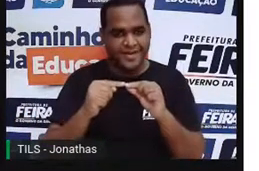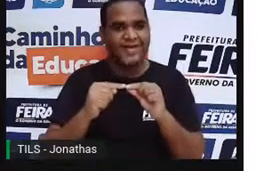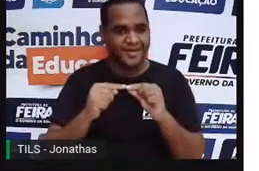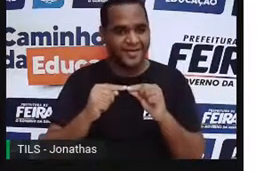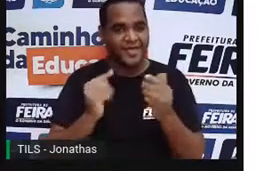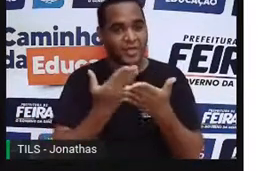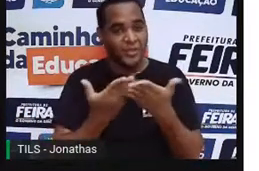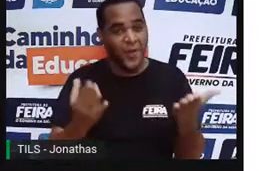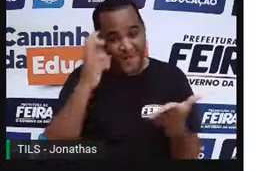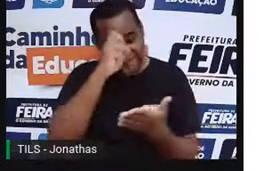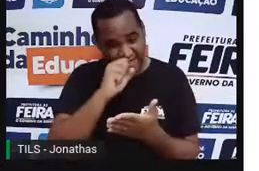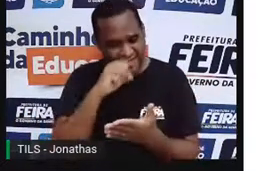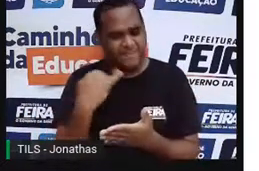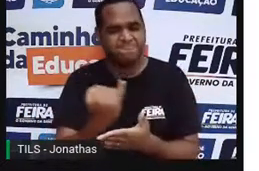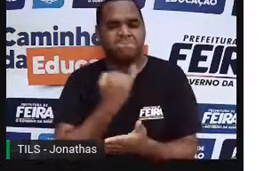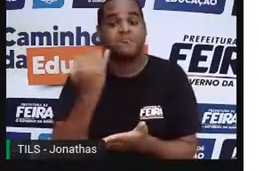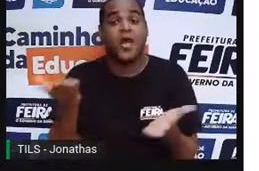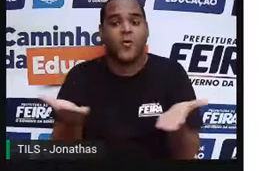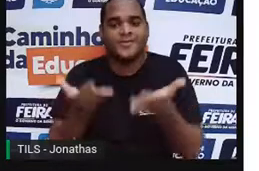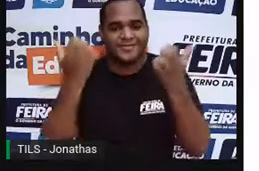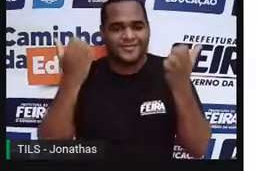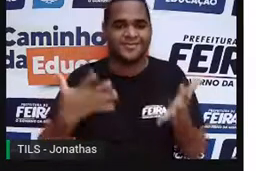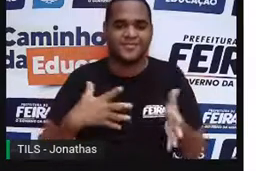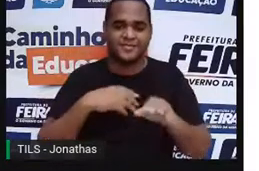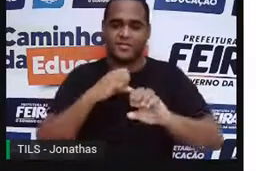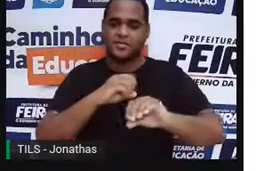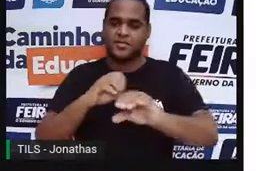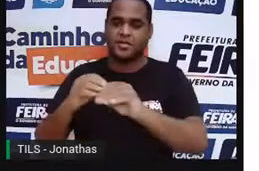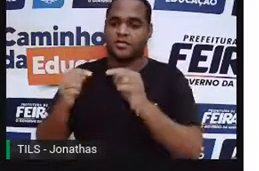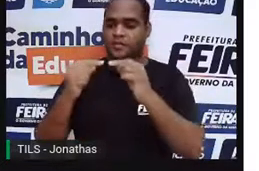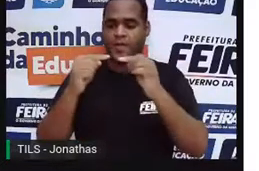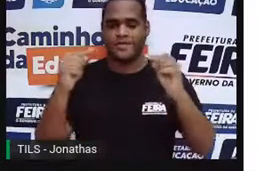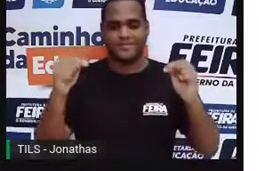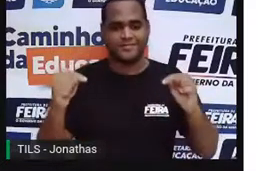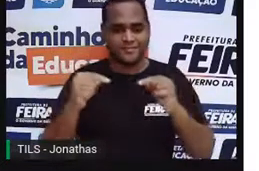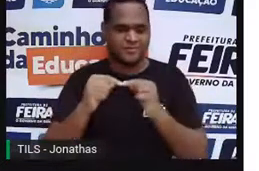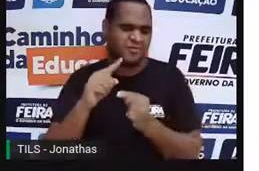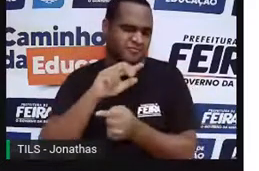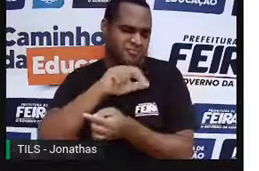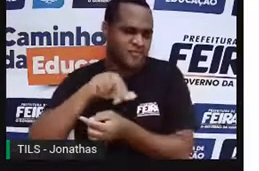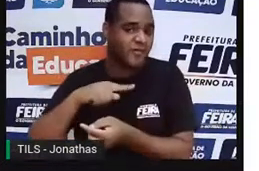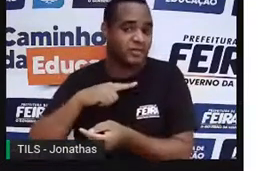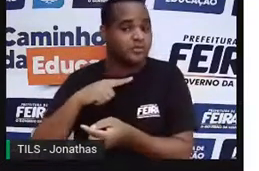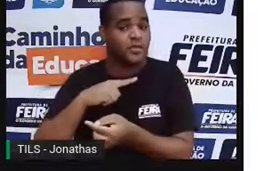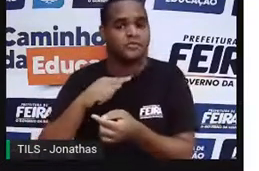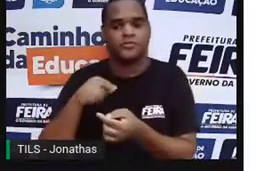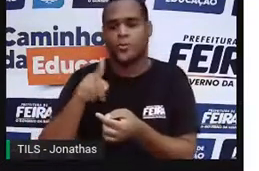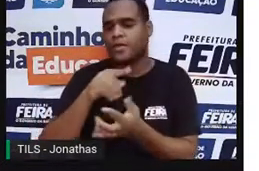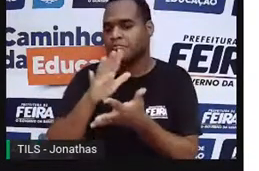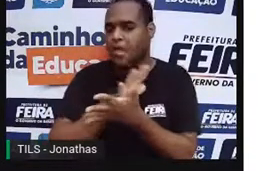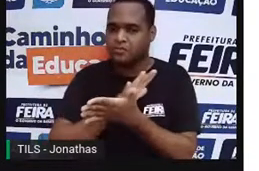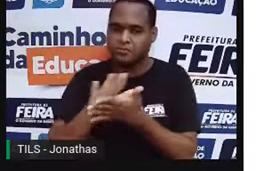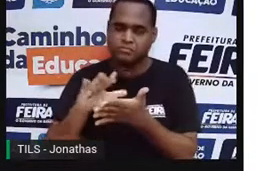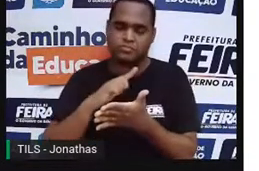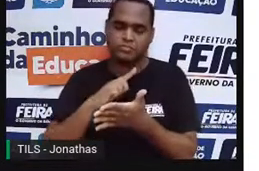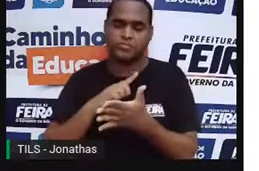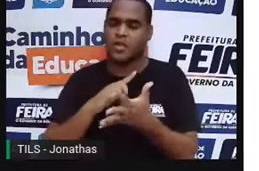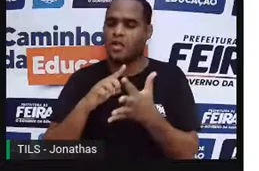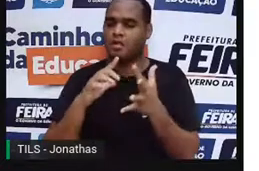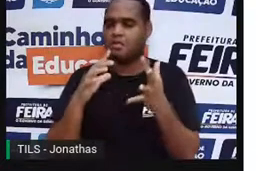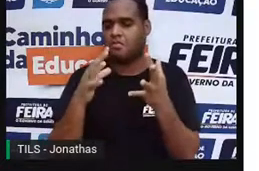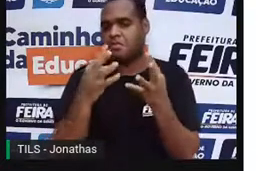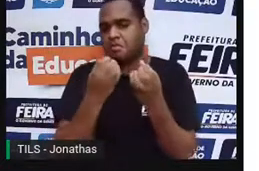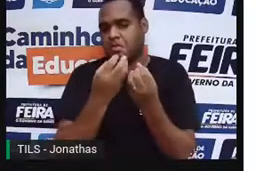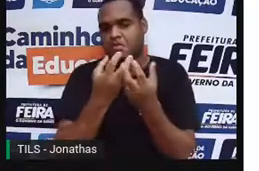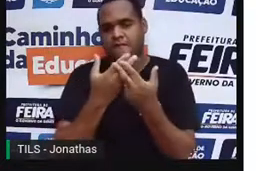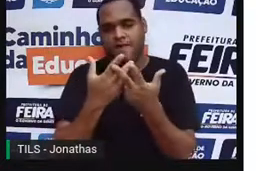Nesta aula a gente vai começar pelos quadriláteros amor alguns deles porque existem